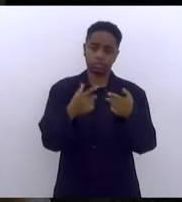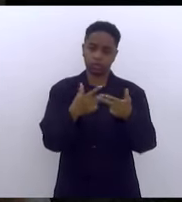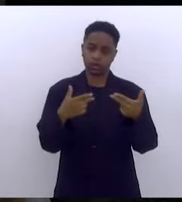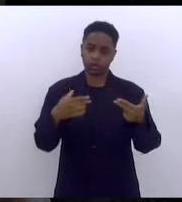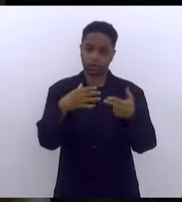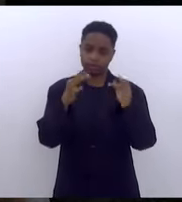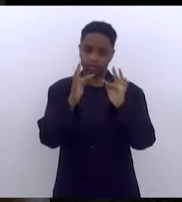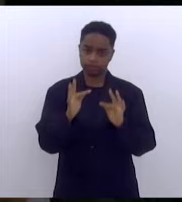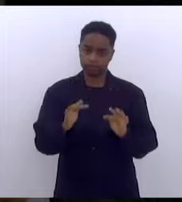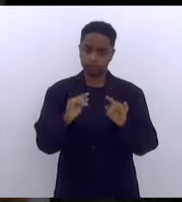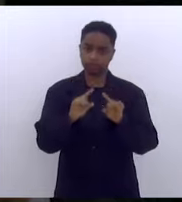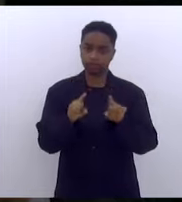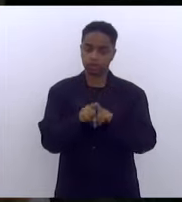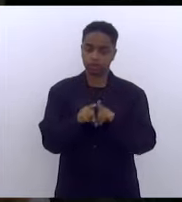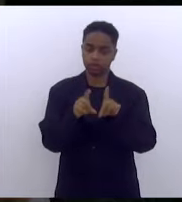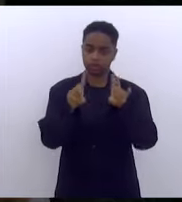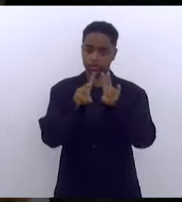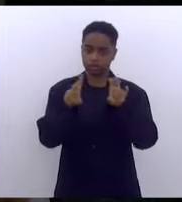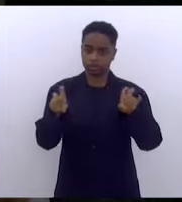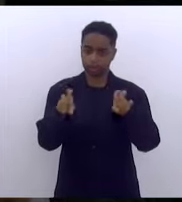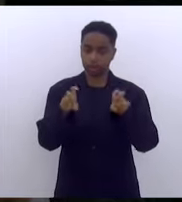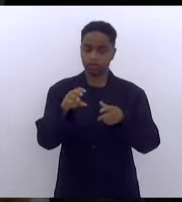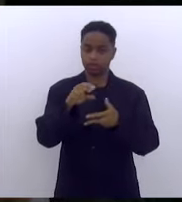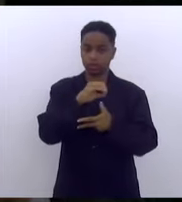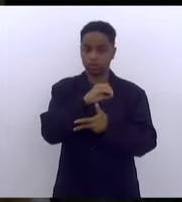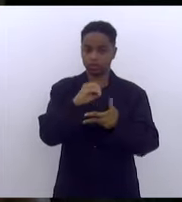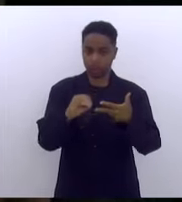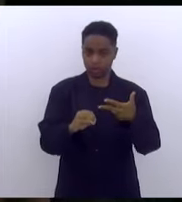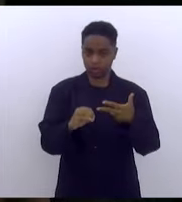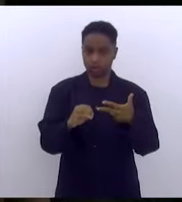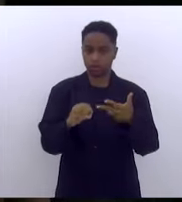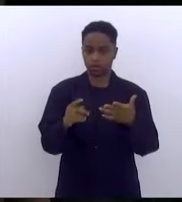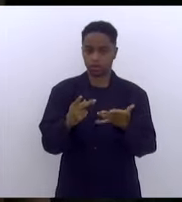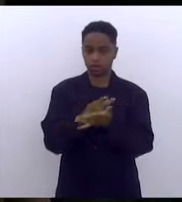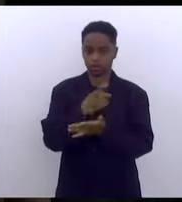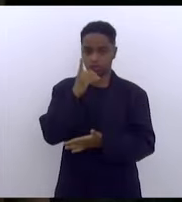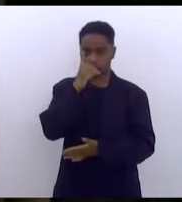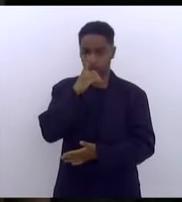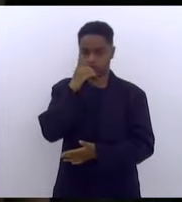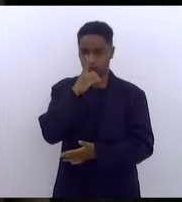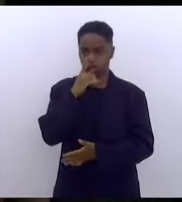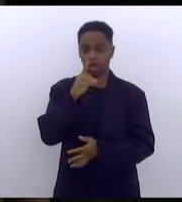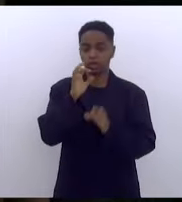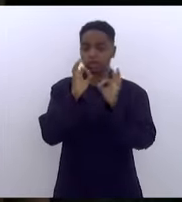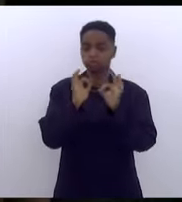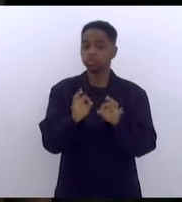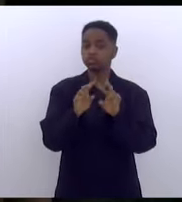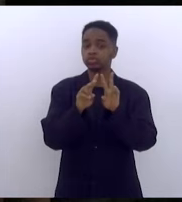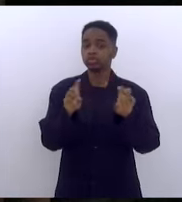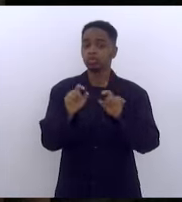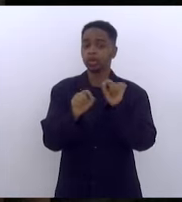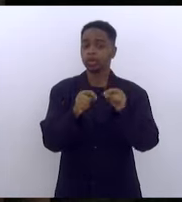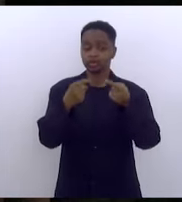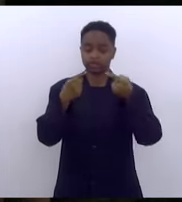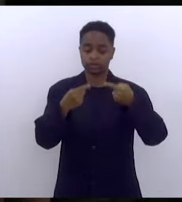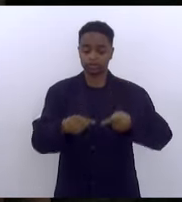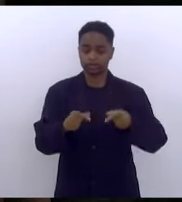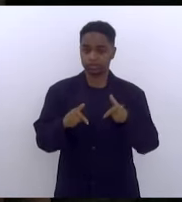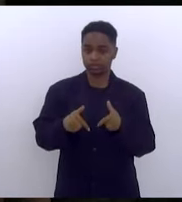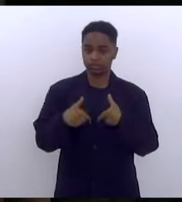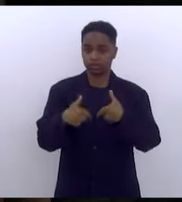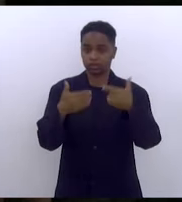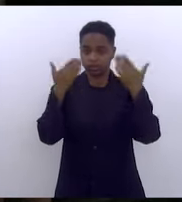da redação do Exame Nacional do Ensino Médio, aplicado nesse domingo, foi justamente desafios para o enfrentamento